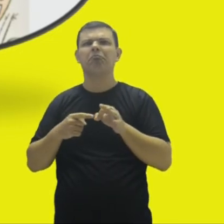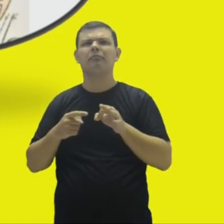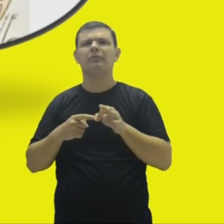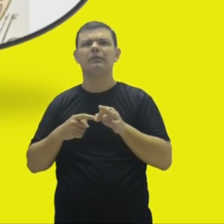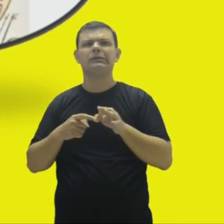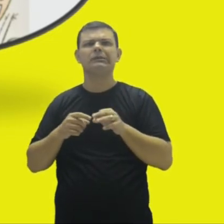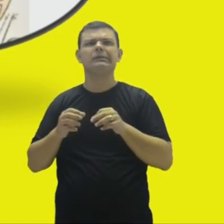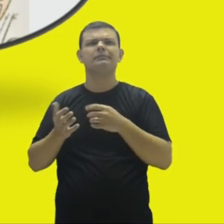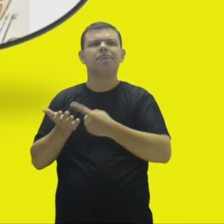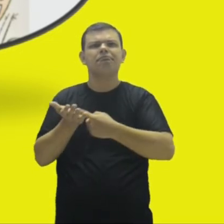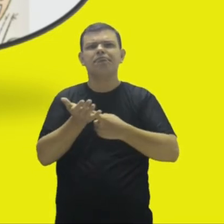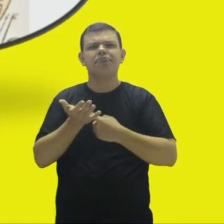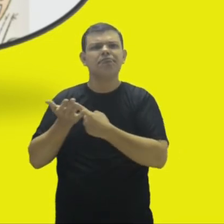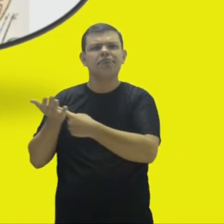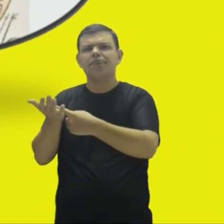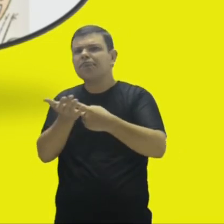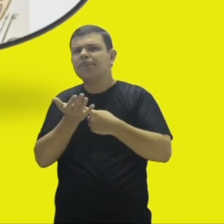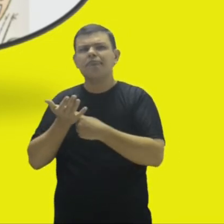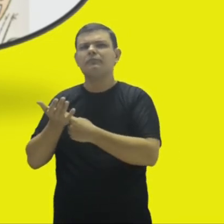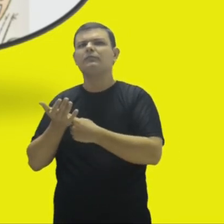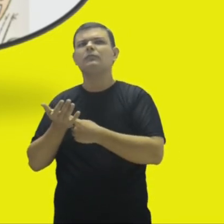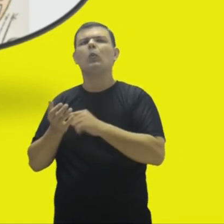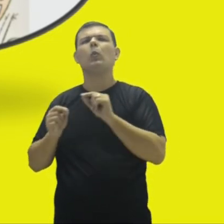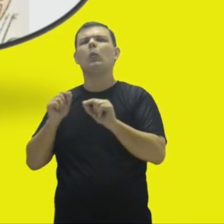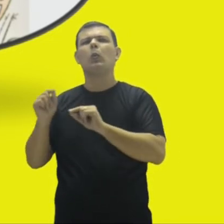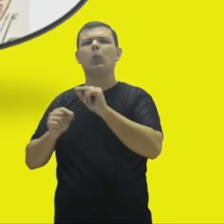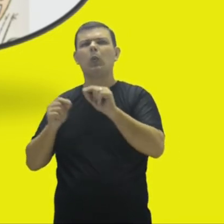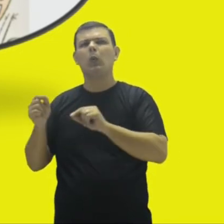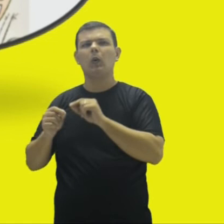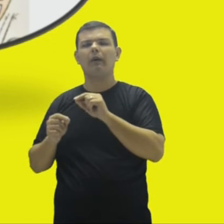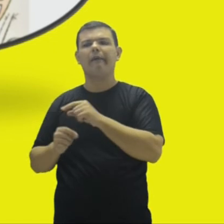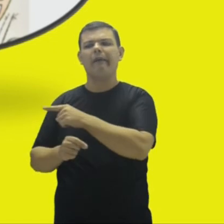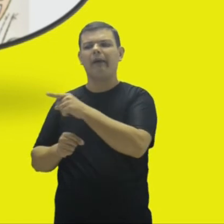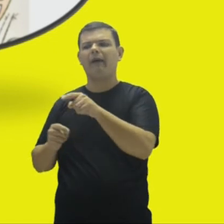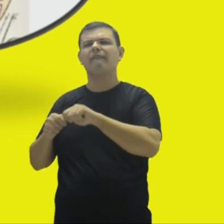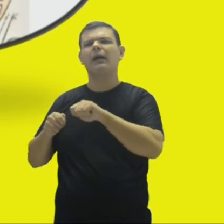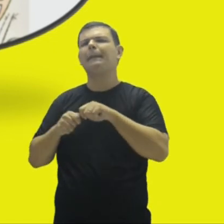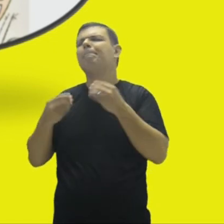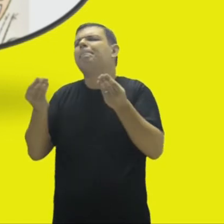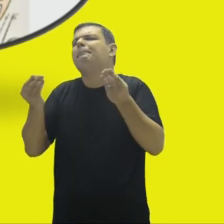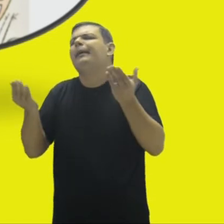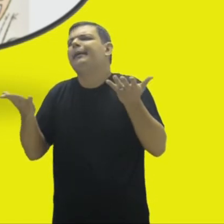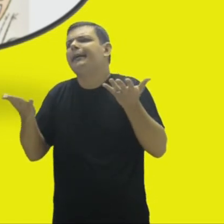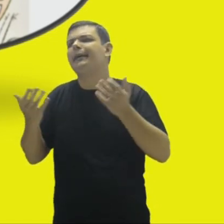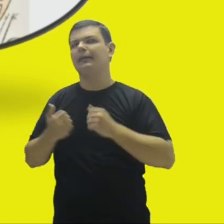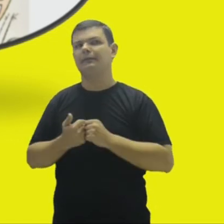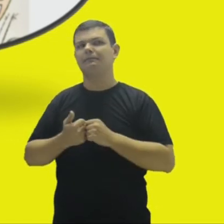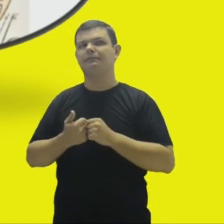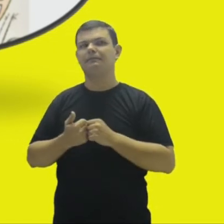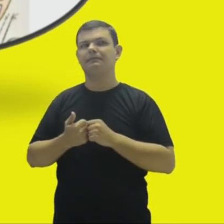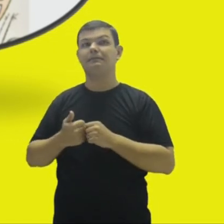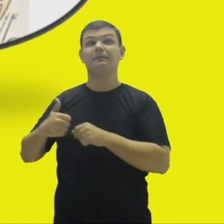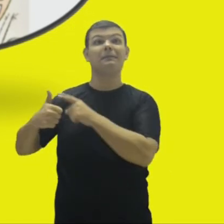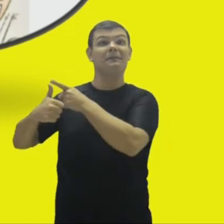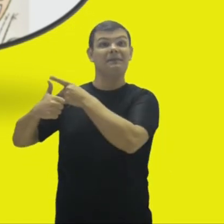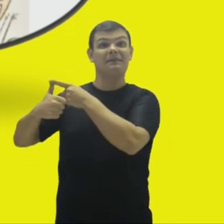foi organizado pelas galinhas. As galinhas organizaram esse plano para quê?